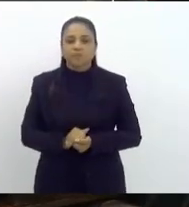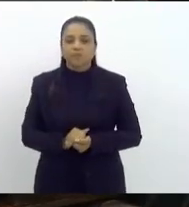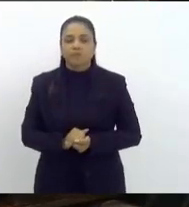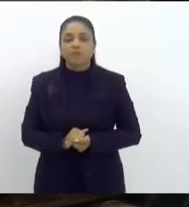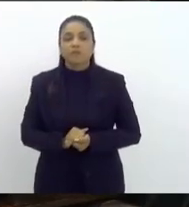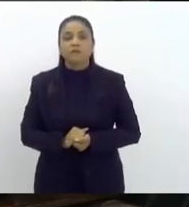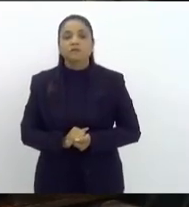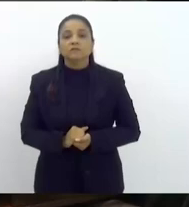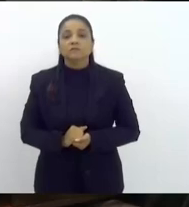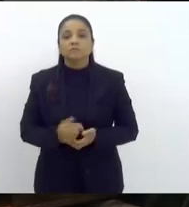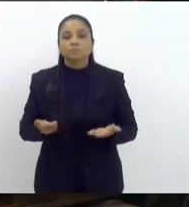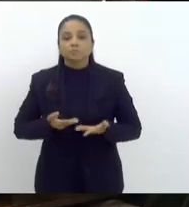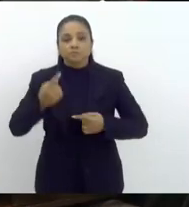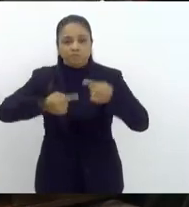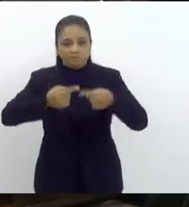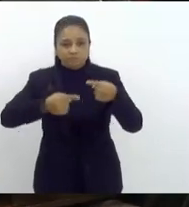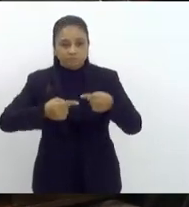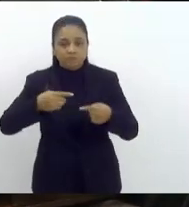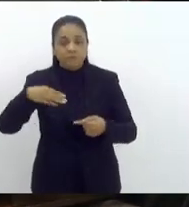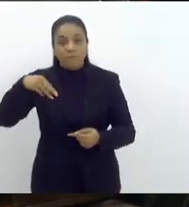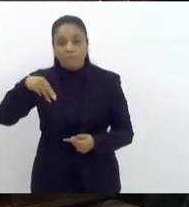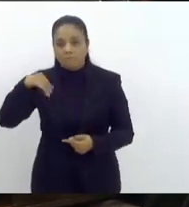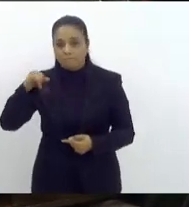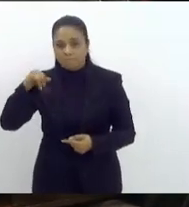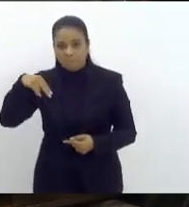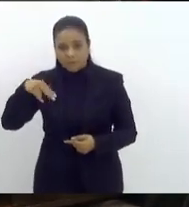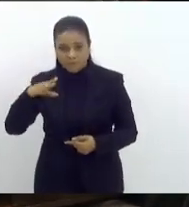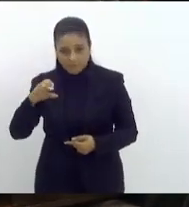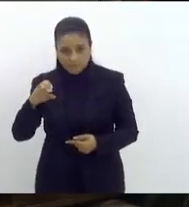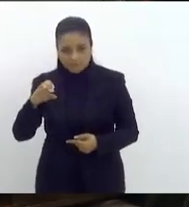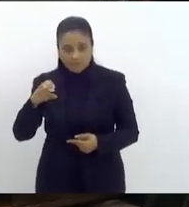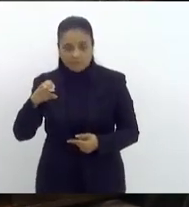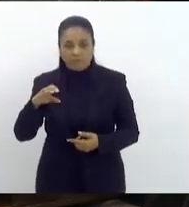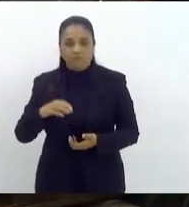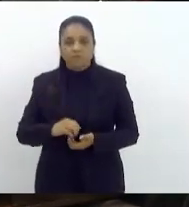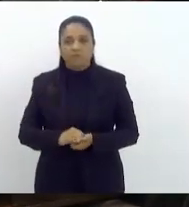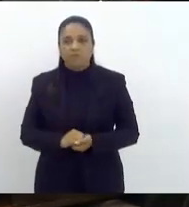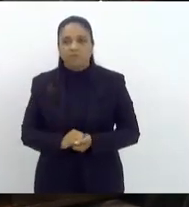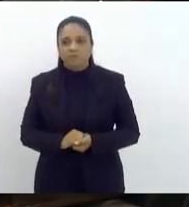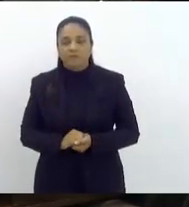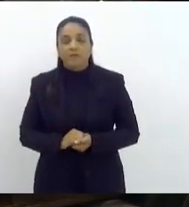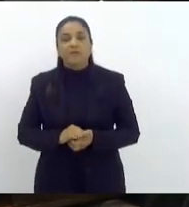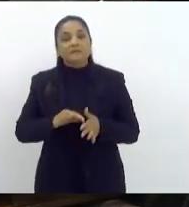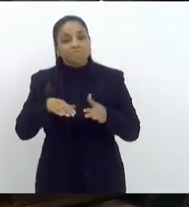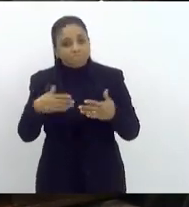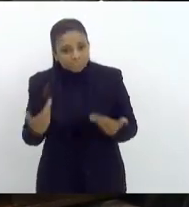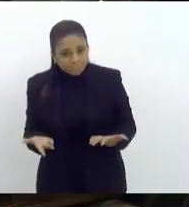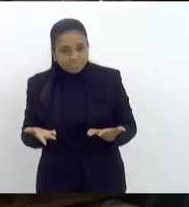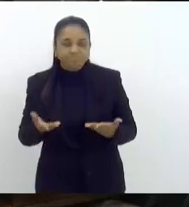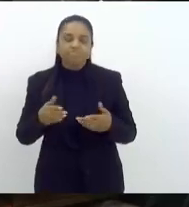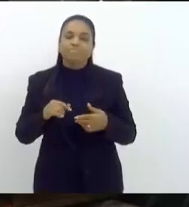para discutir deputado Carlos Mickey então